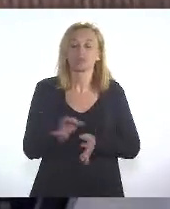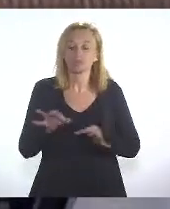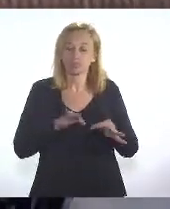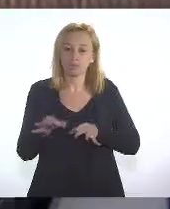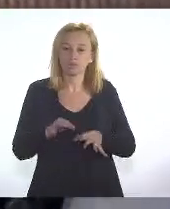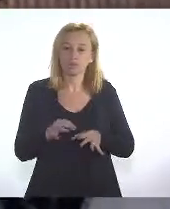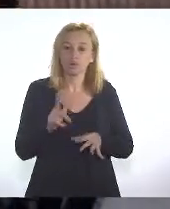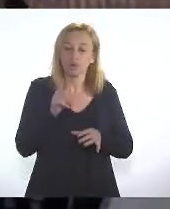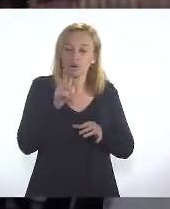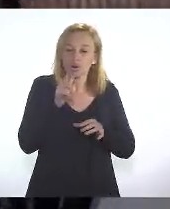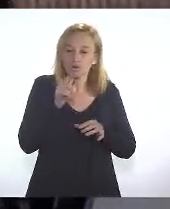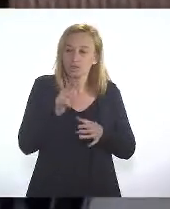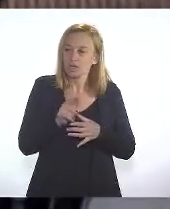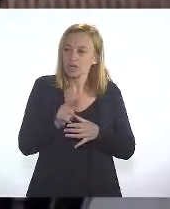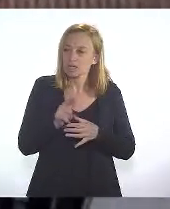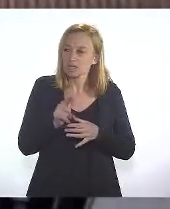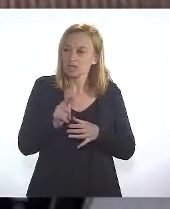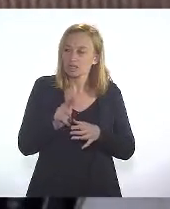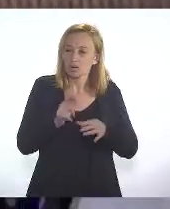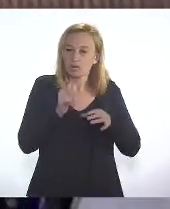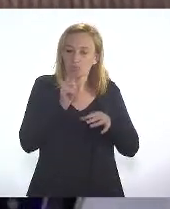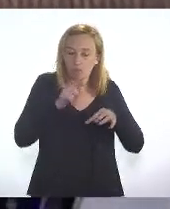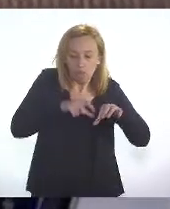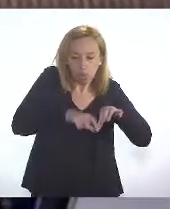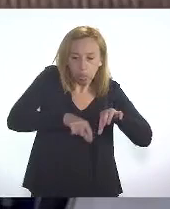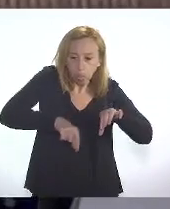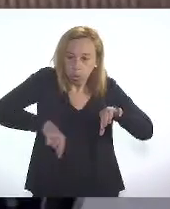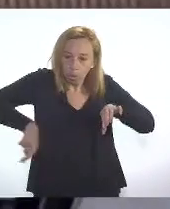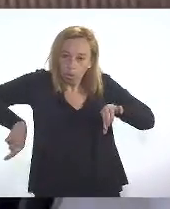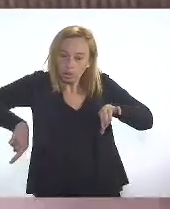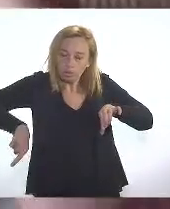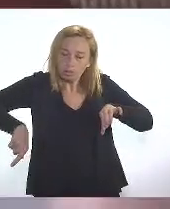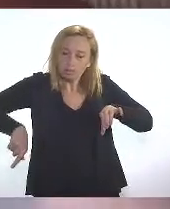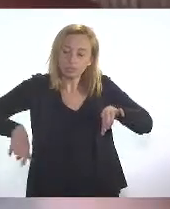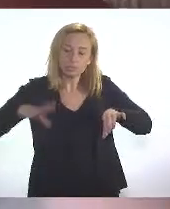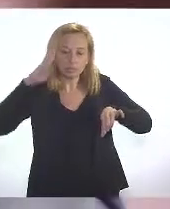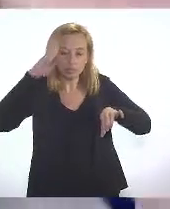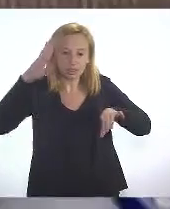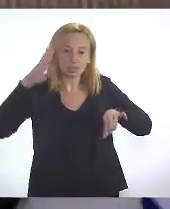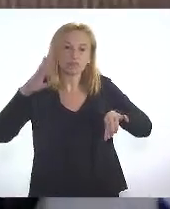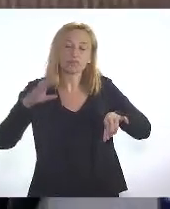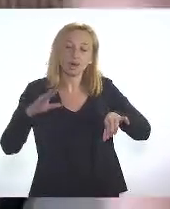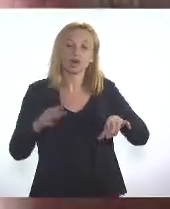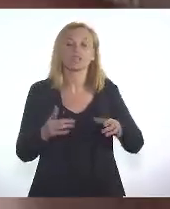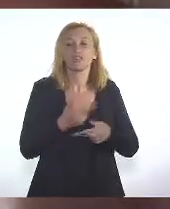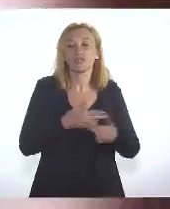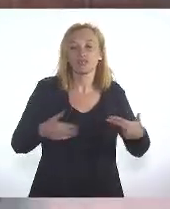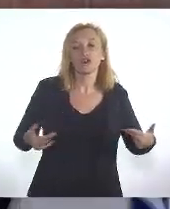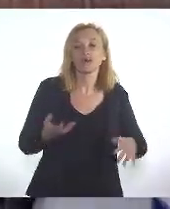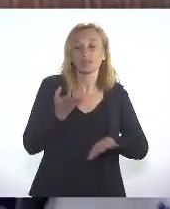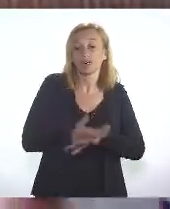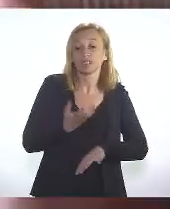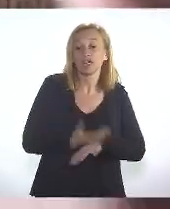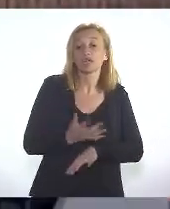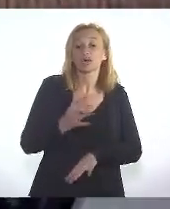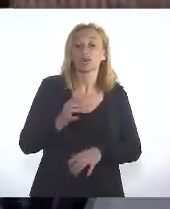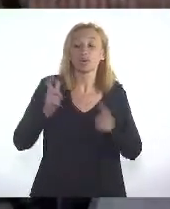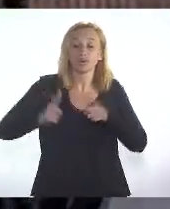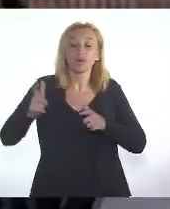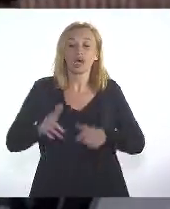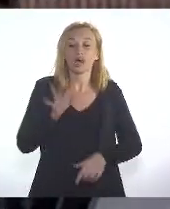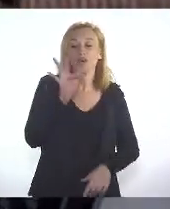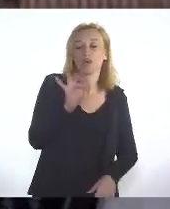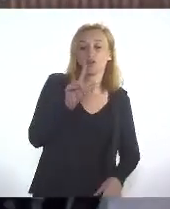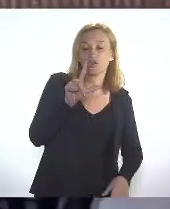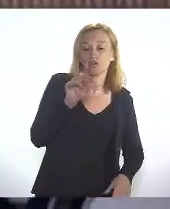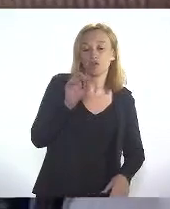gente lembra que uma série de matérias, né, saíram, inclusive sobre Florianópolis, com a presença do vírus